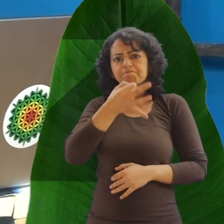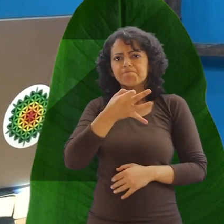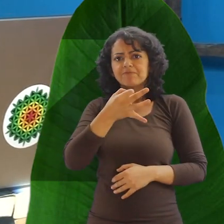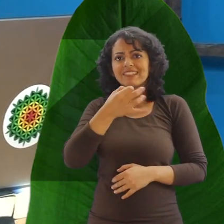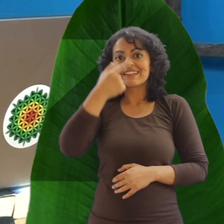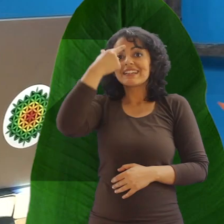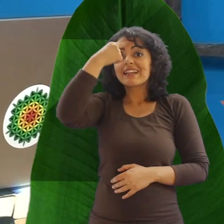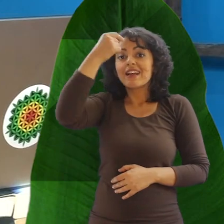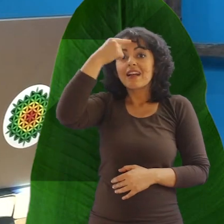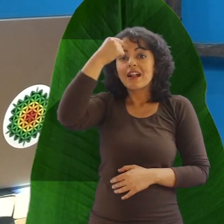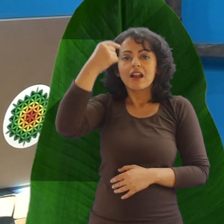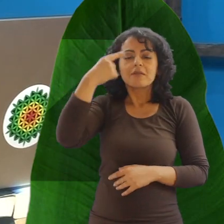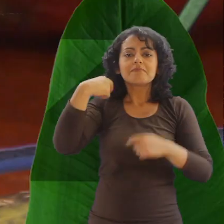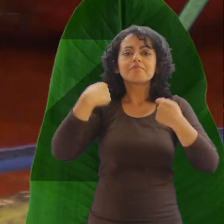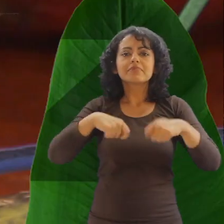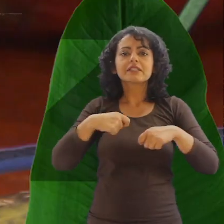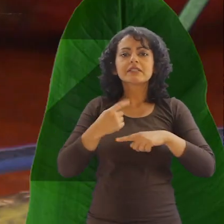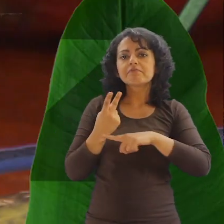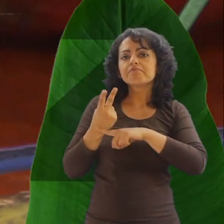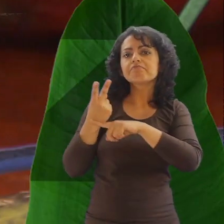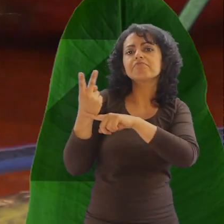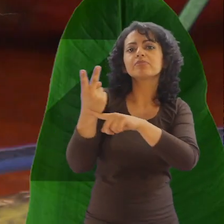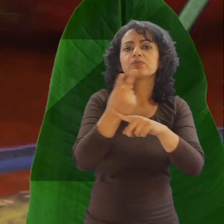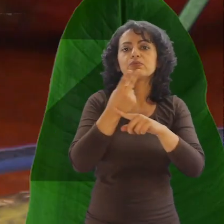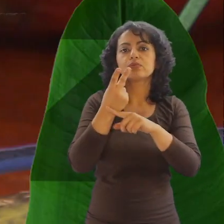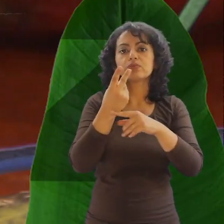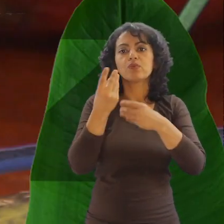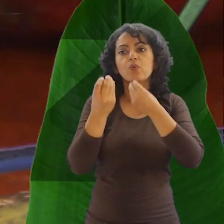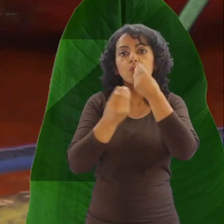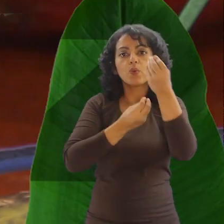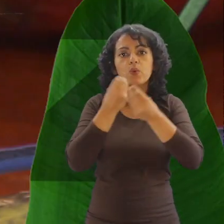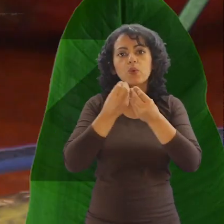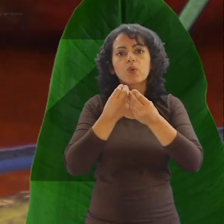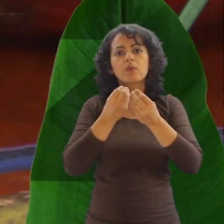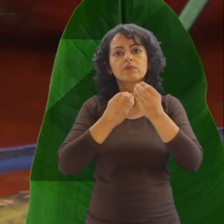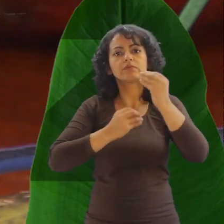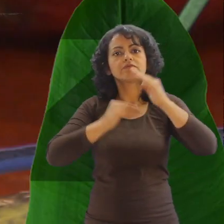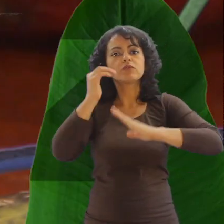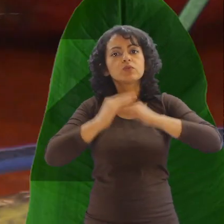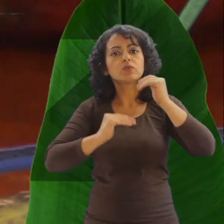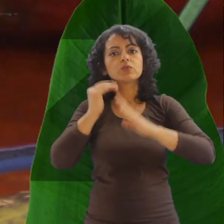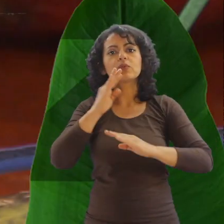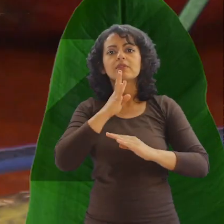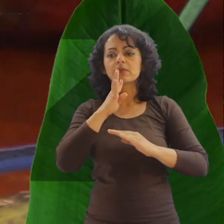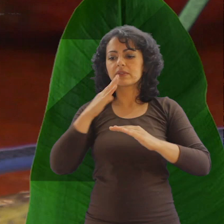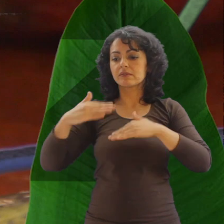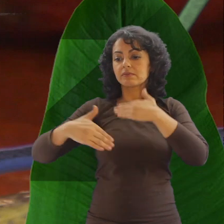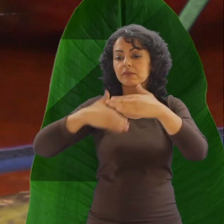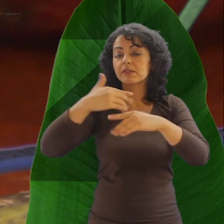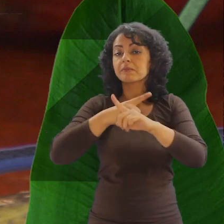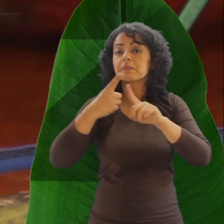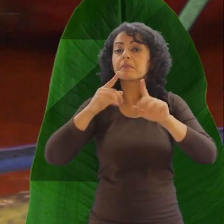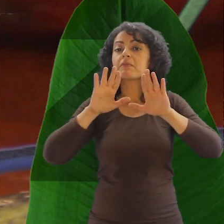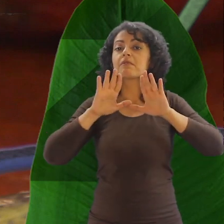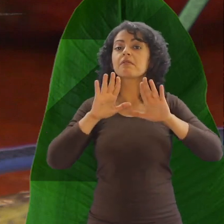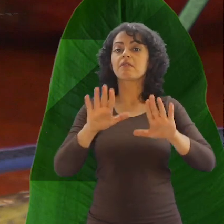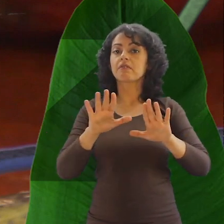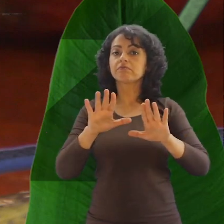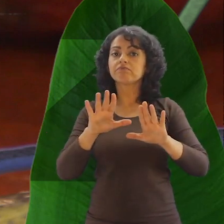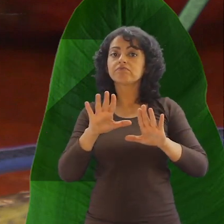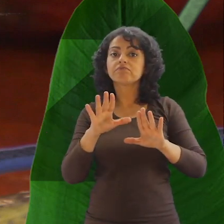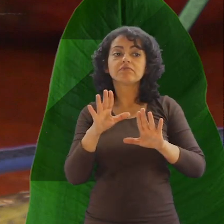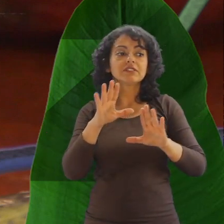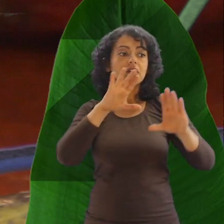nós buscarmos formas de construção de conhecimento que se deem em